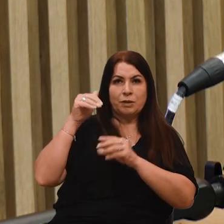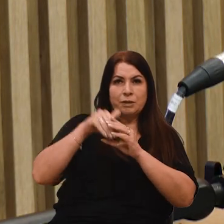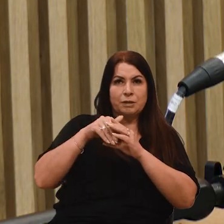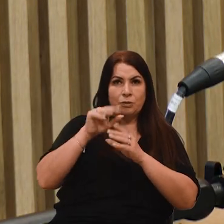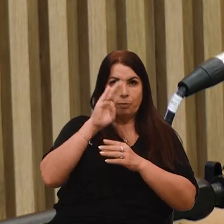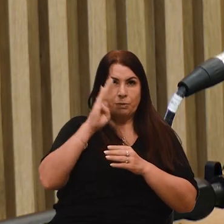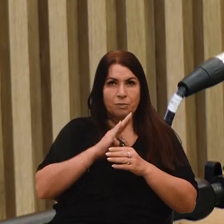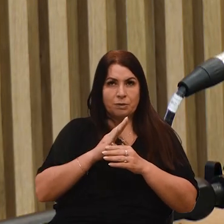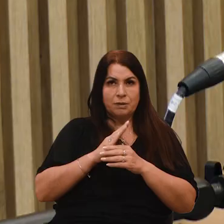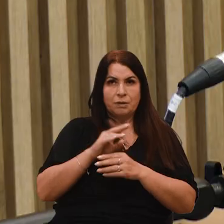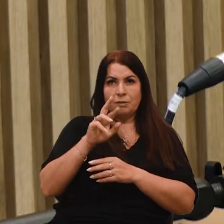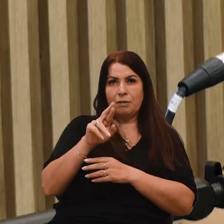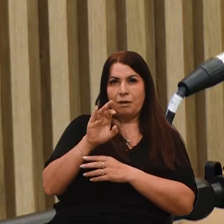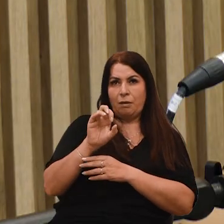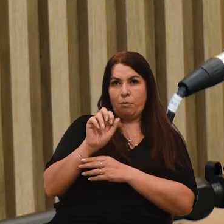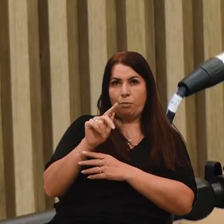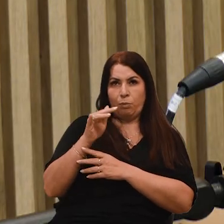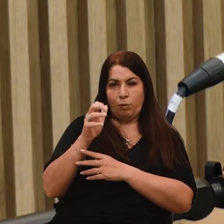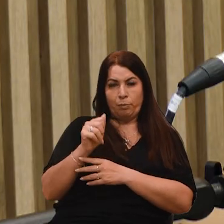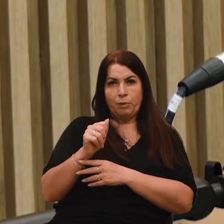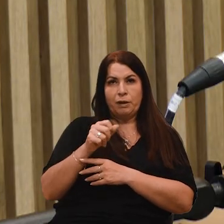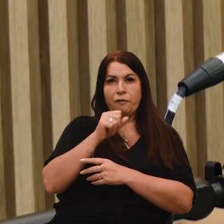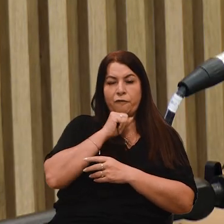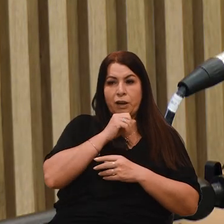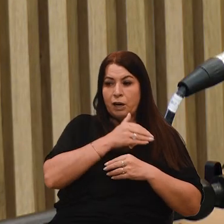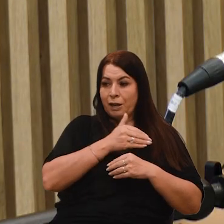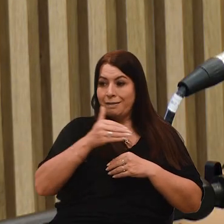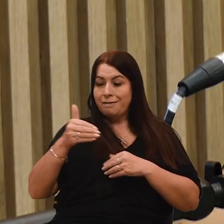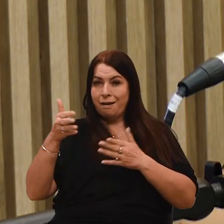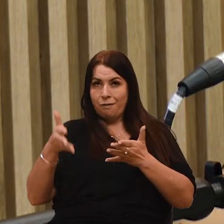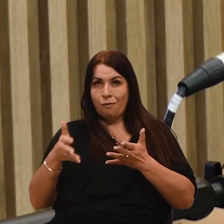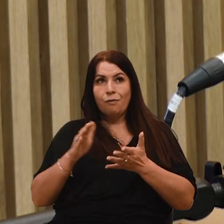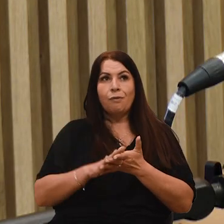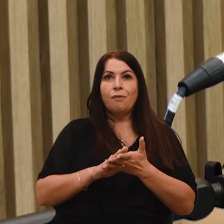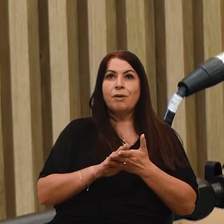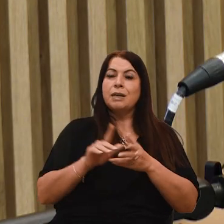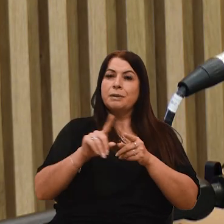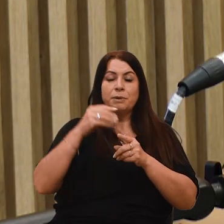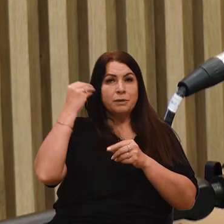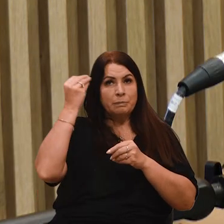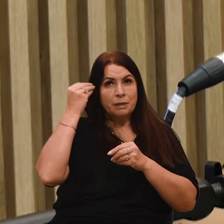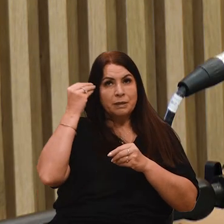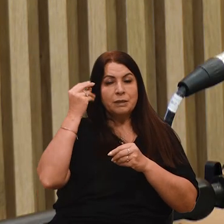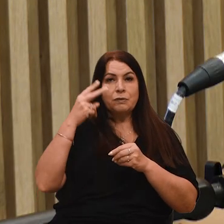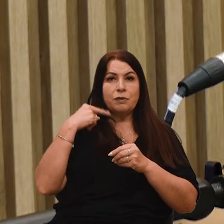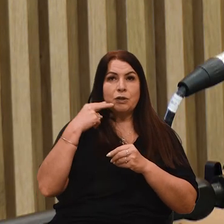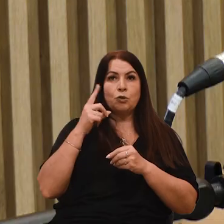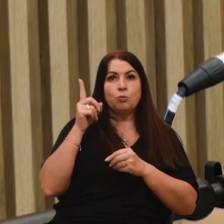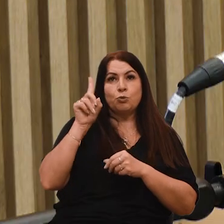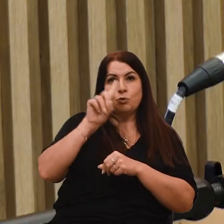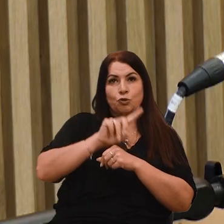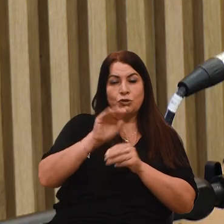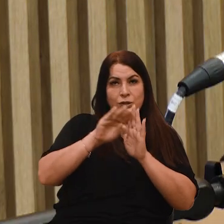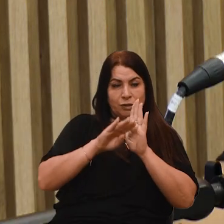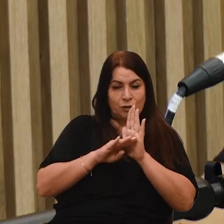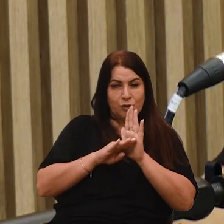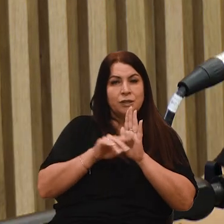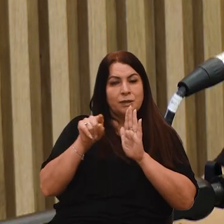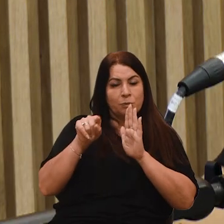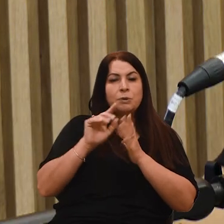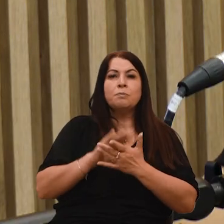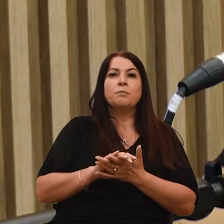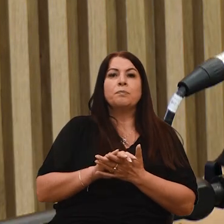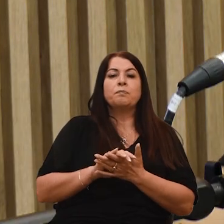Brasil, da República Velha ao presente, e com a experiência do vereador por um dia, o vereador e vereadora por um